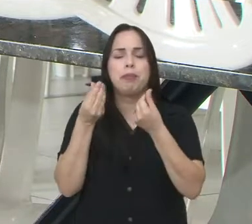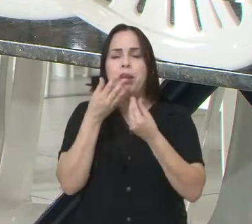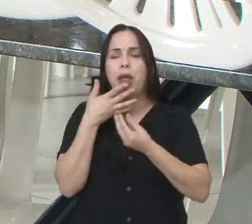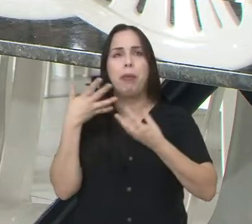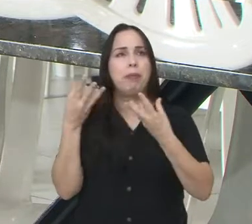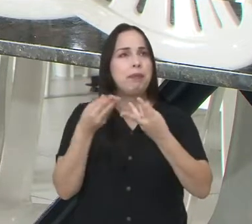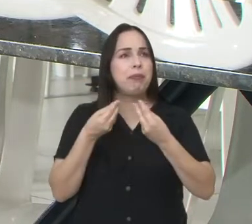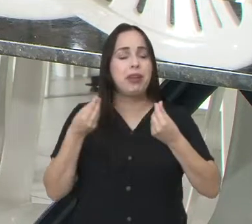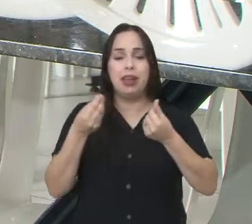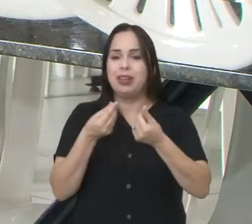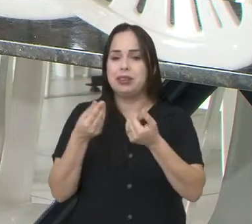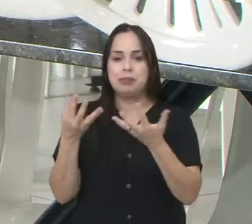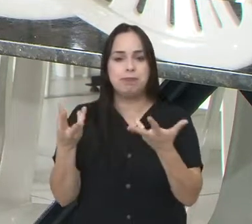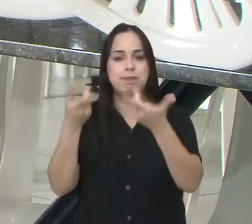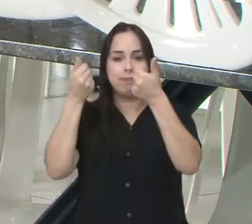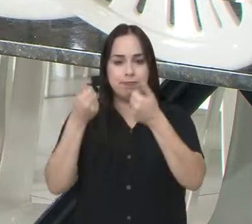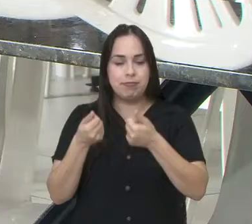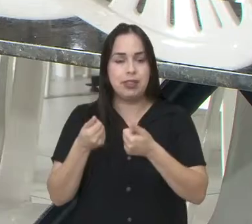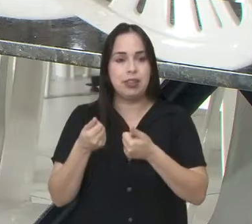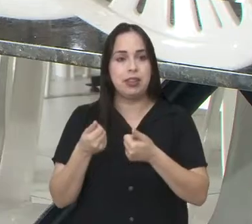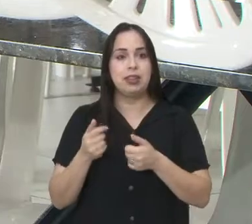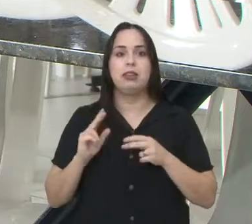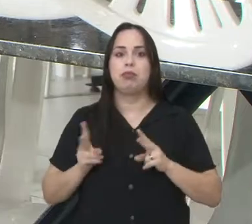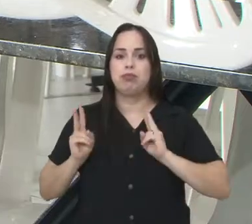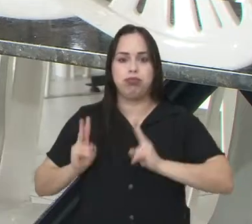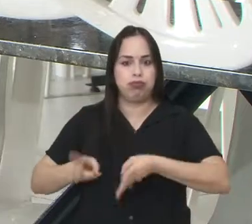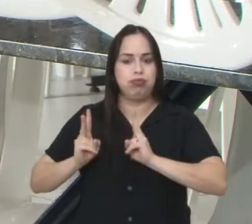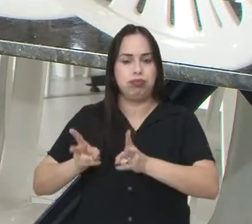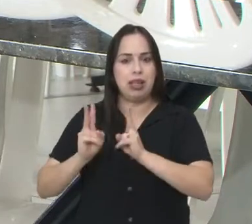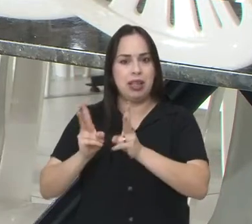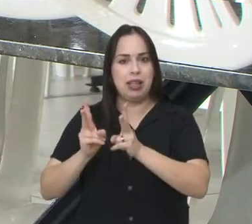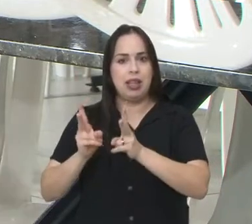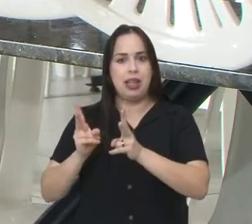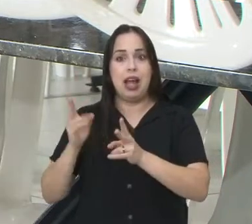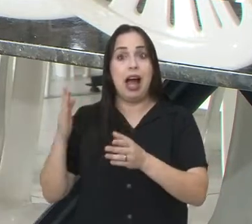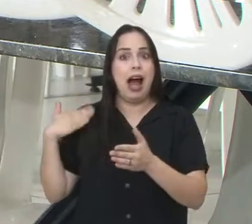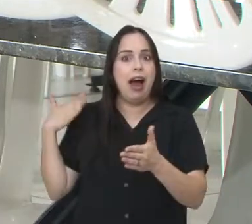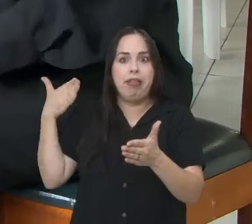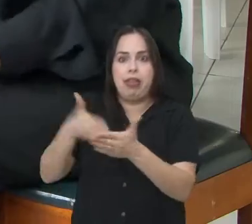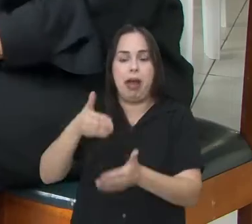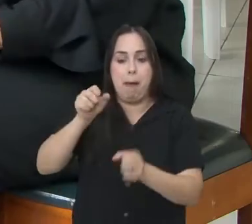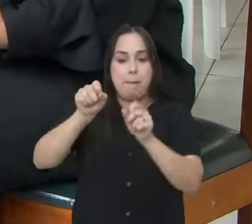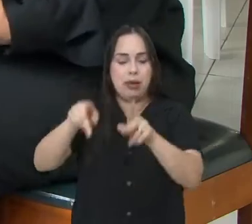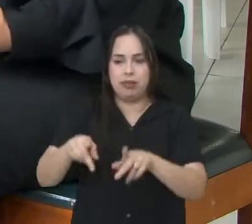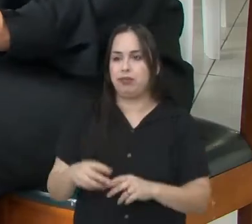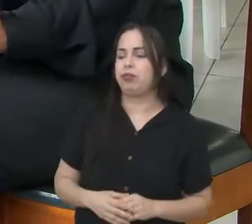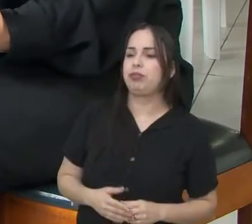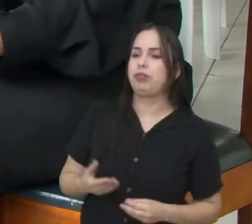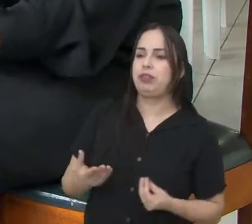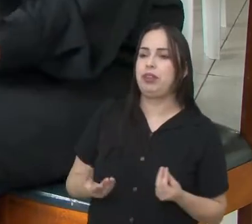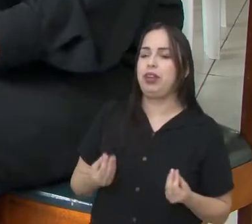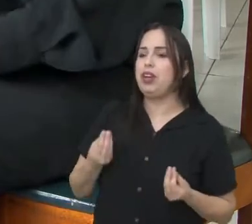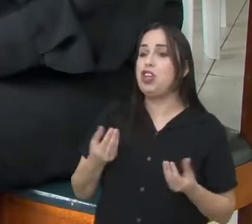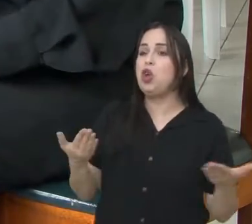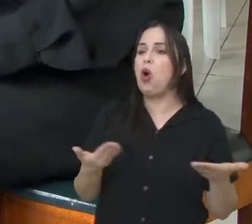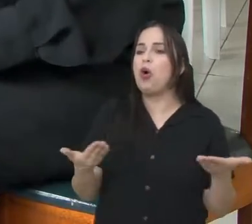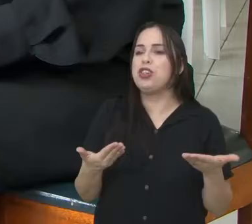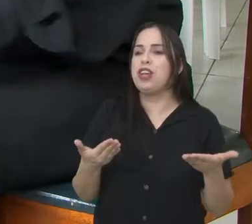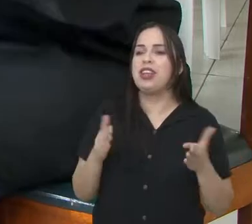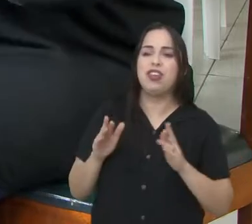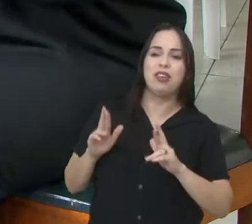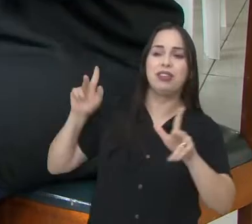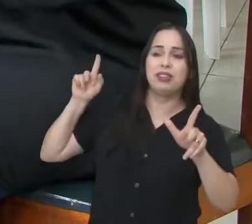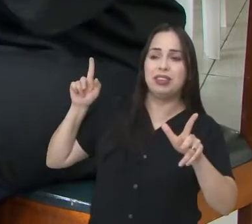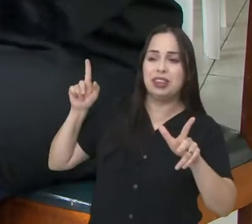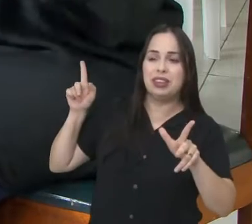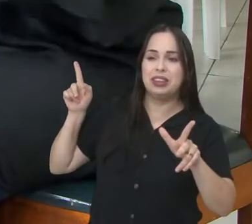né? Tanto é que ele permaneceu aí como caldinho até aposentar. E Lázaro, como é que você vê o bairro hoje?